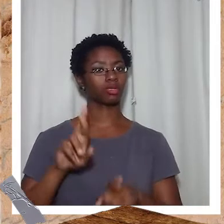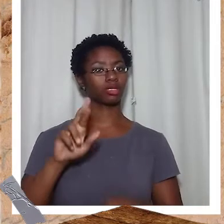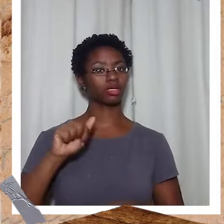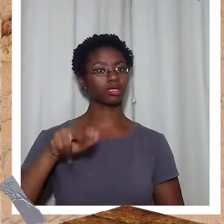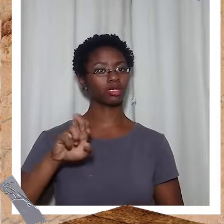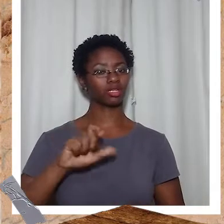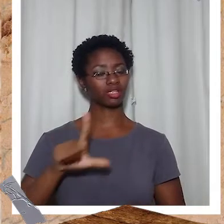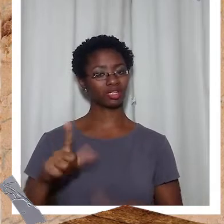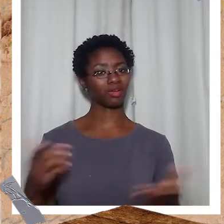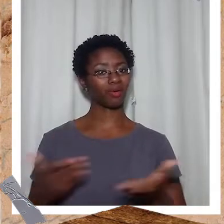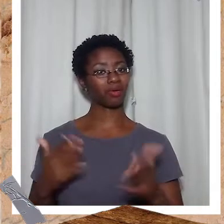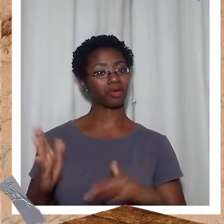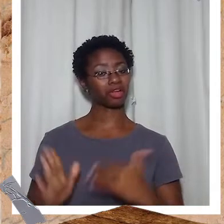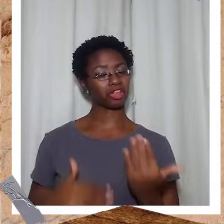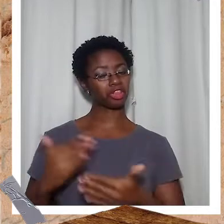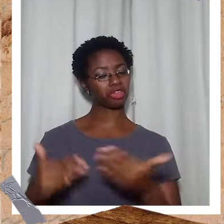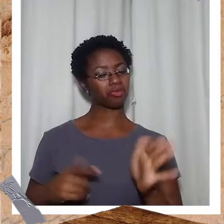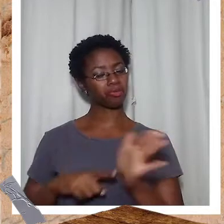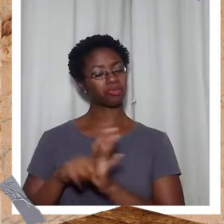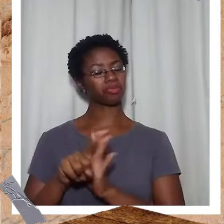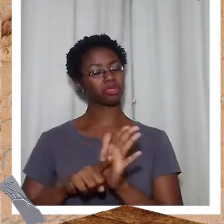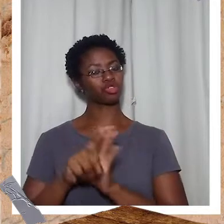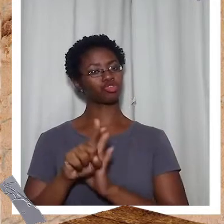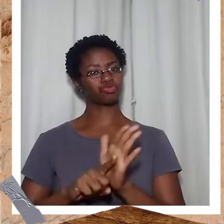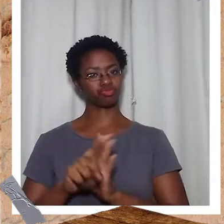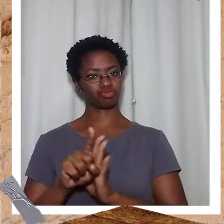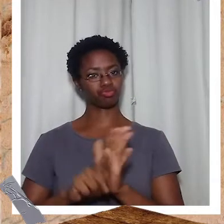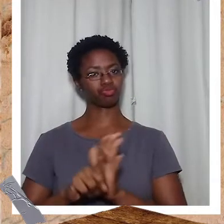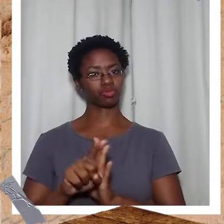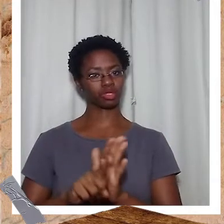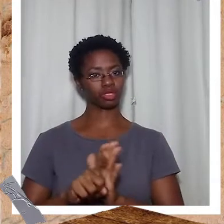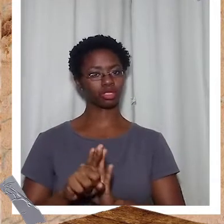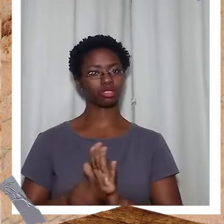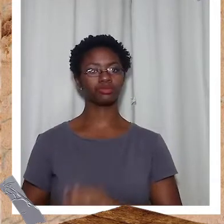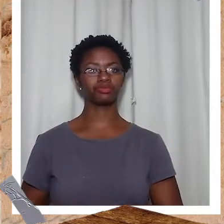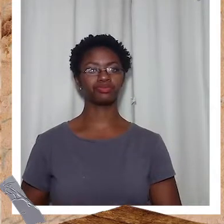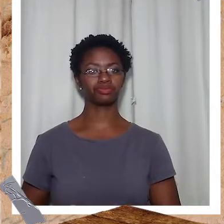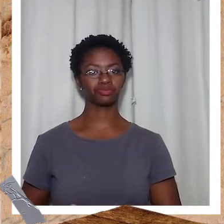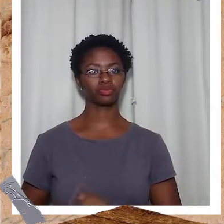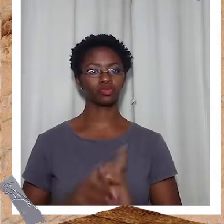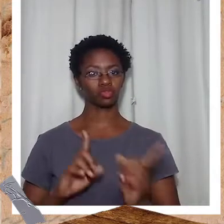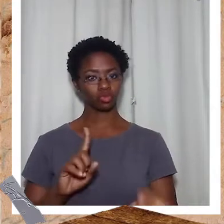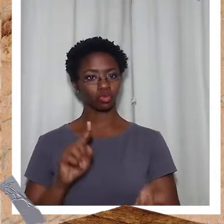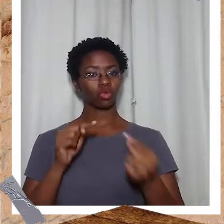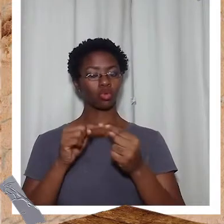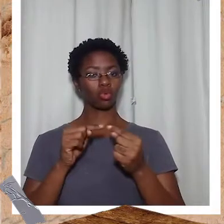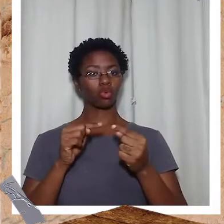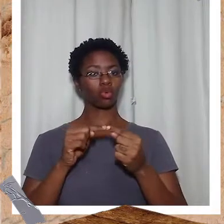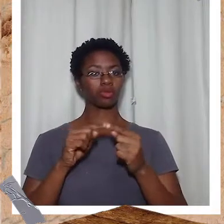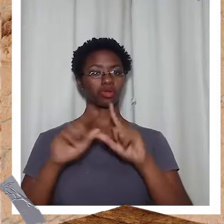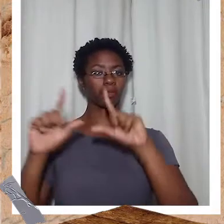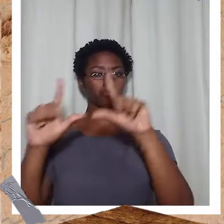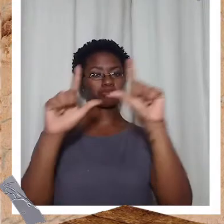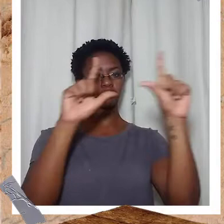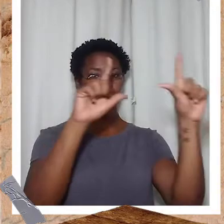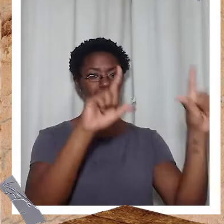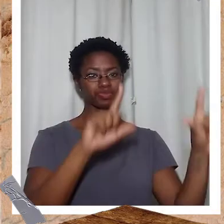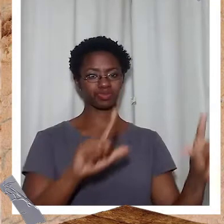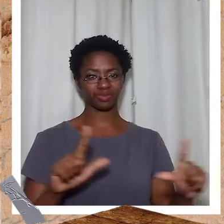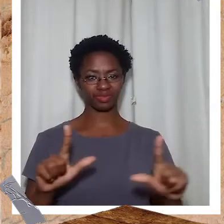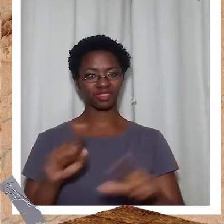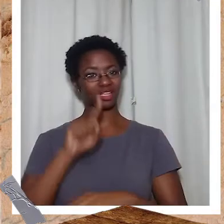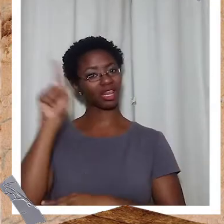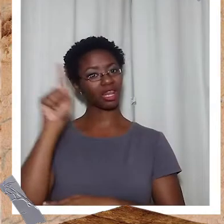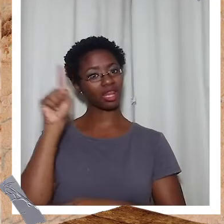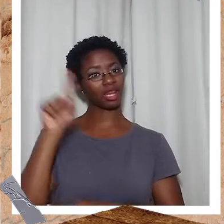atualmente desenvolvem uma pesquisa que resultará numa bela exposição no